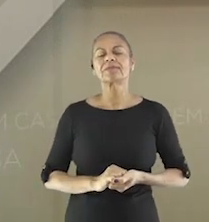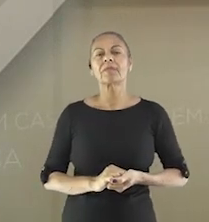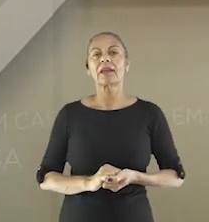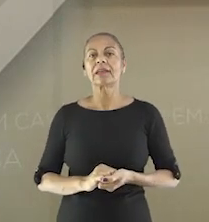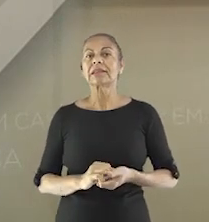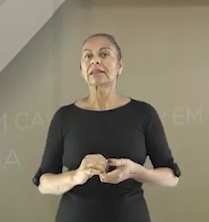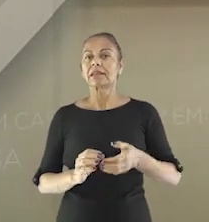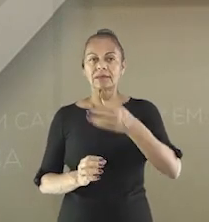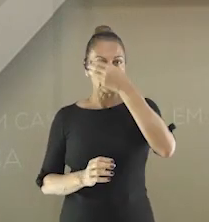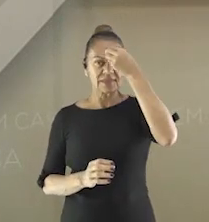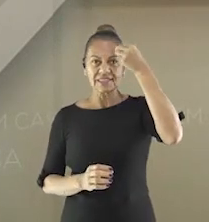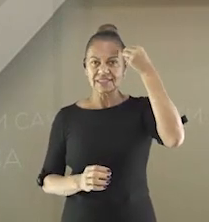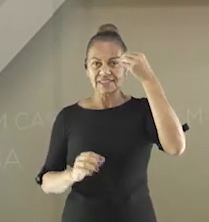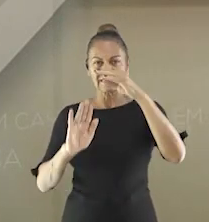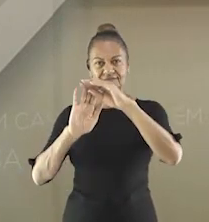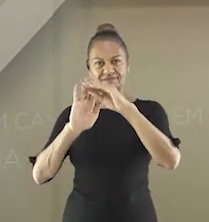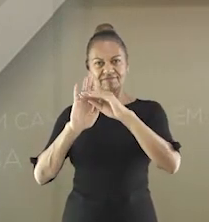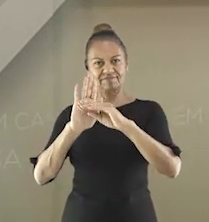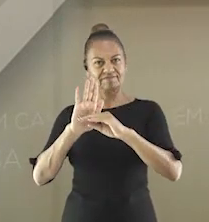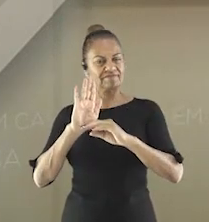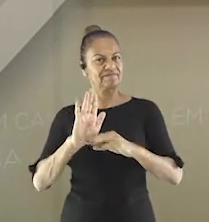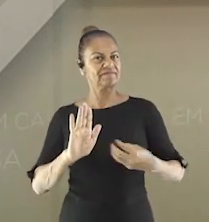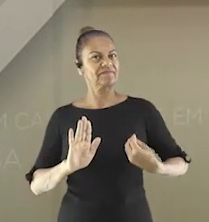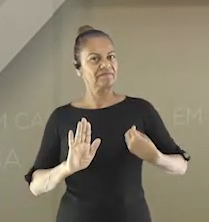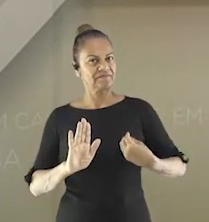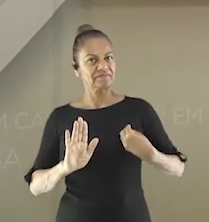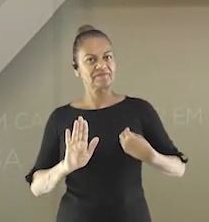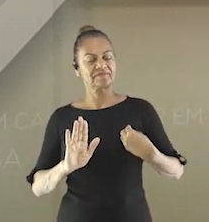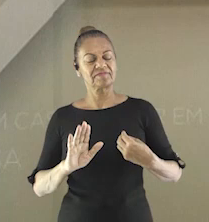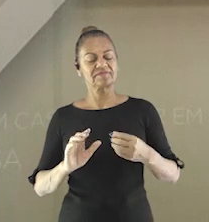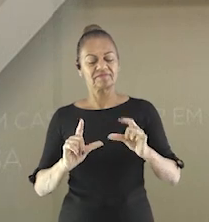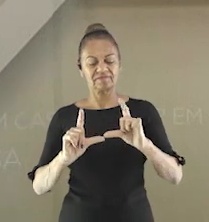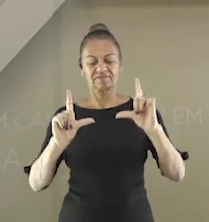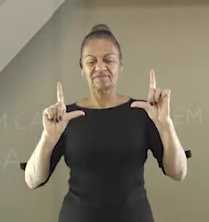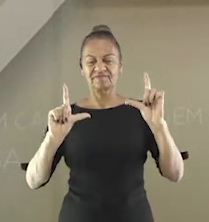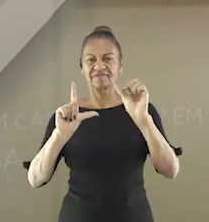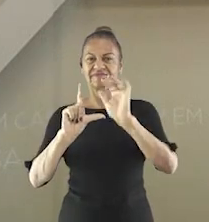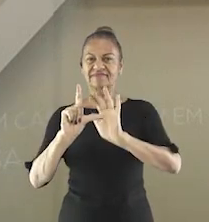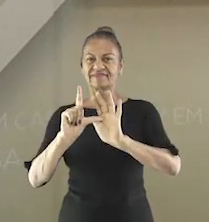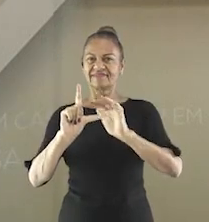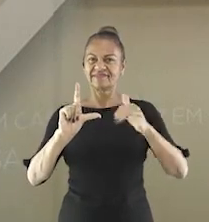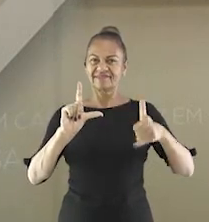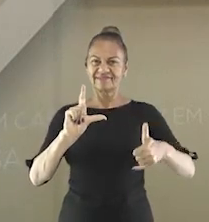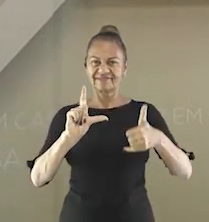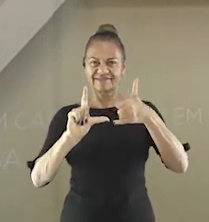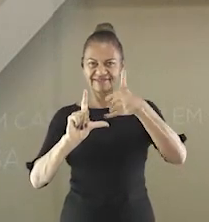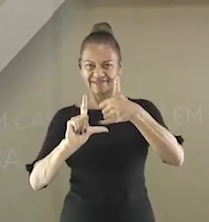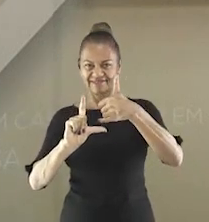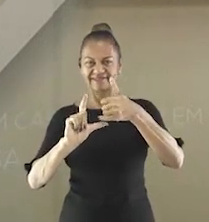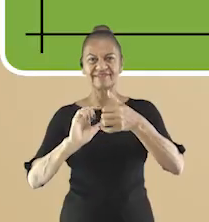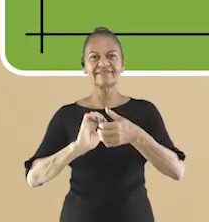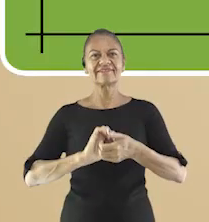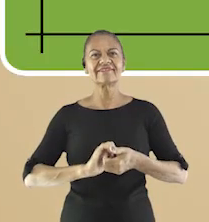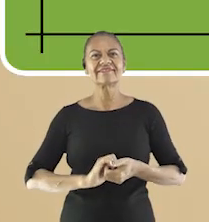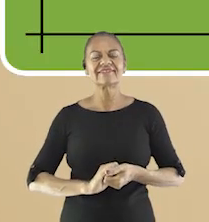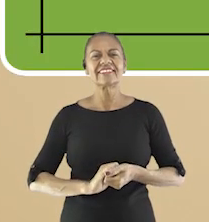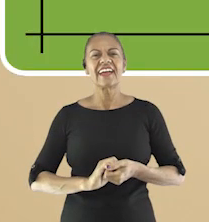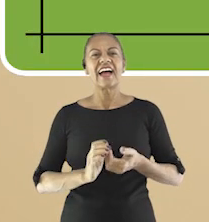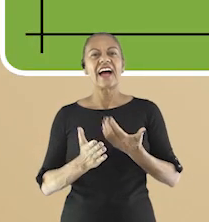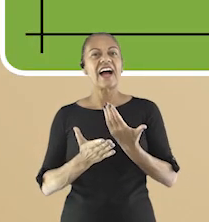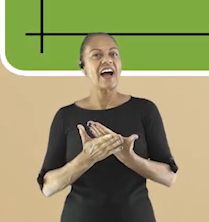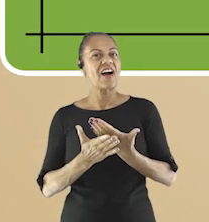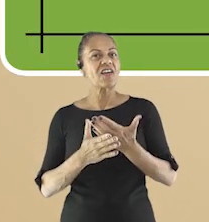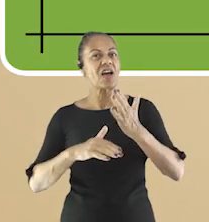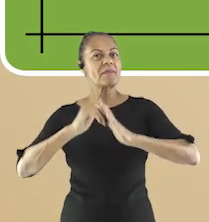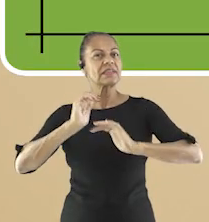aula de hoje. Aponte a câmera do seu celular para o QR Code que está aqui na tela e marque a sua presença com a gente. Sobre a aula de